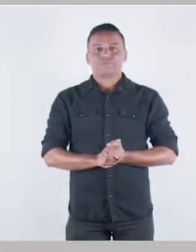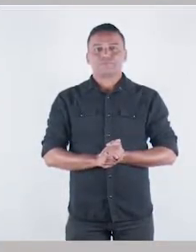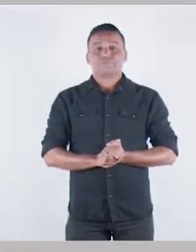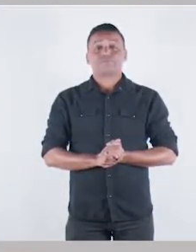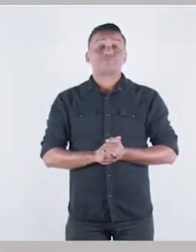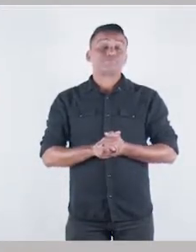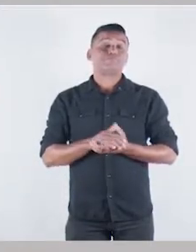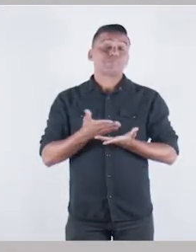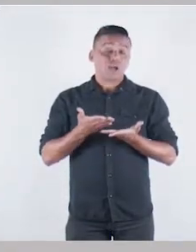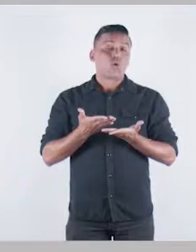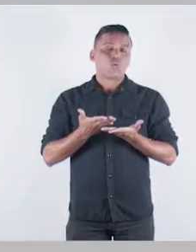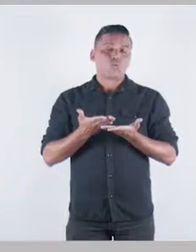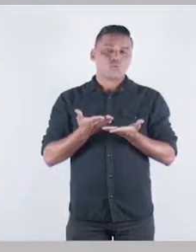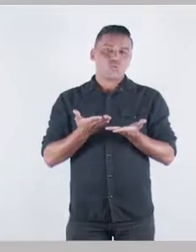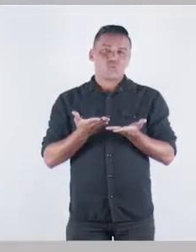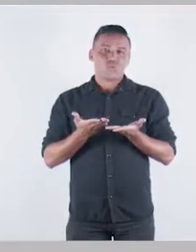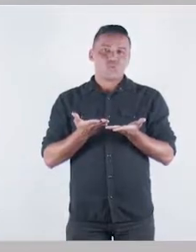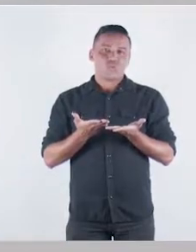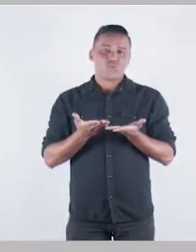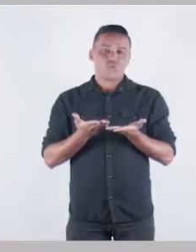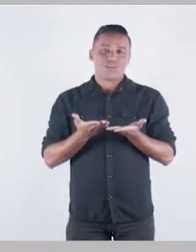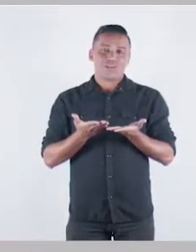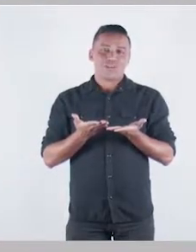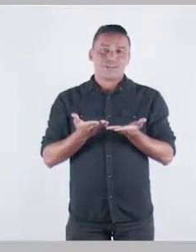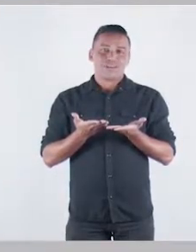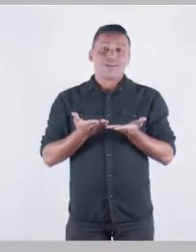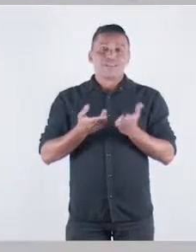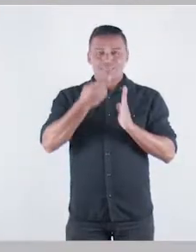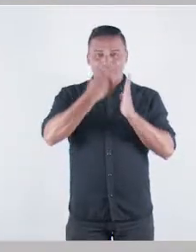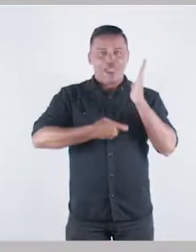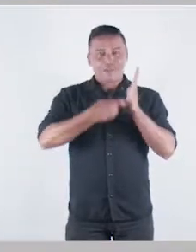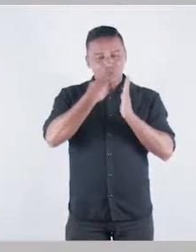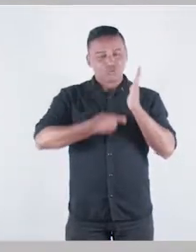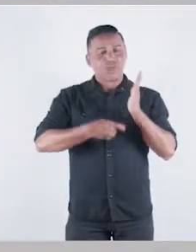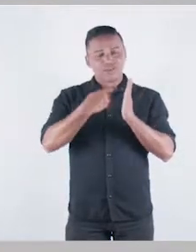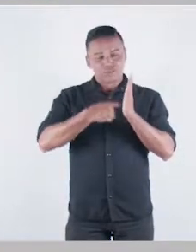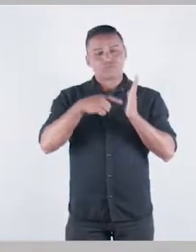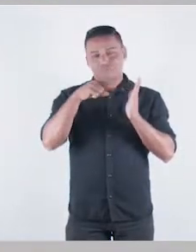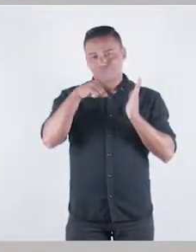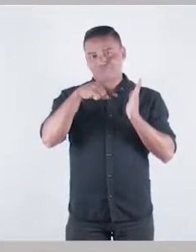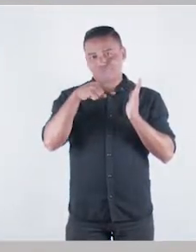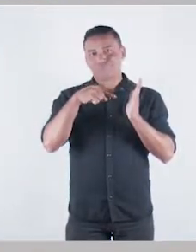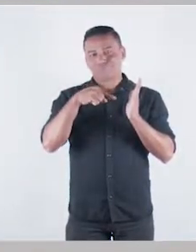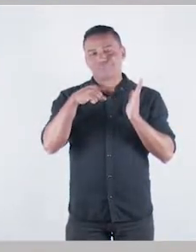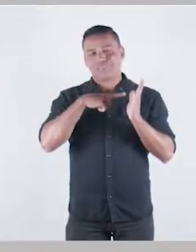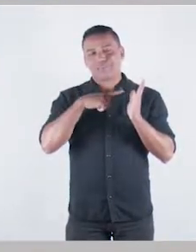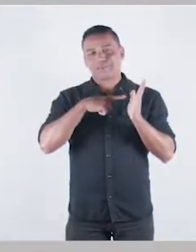E ainda dentro desse texto, né? Dentro por aí,